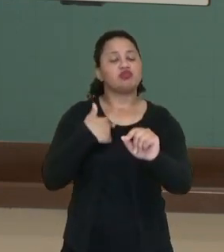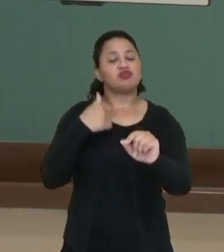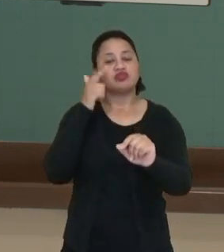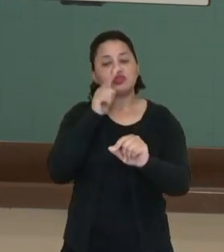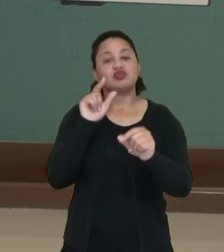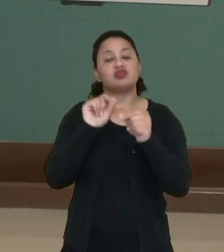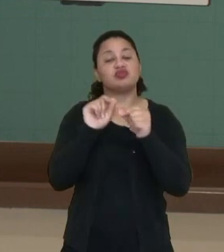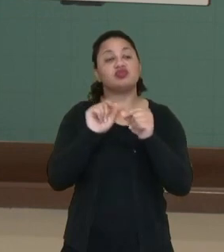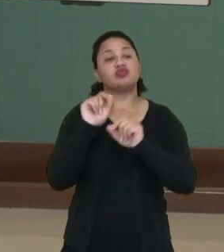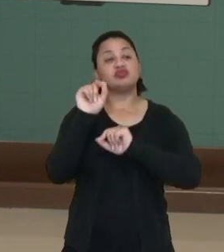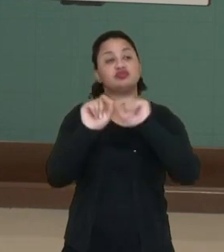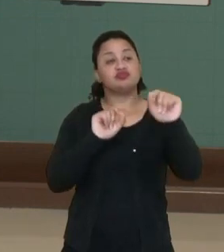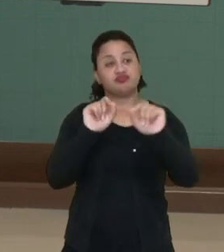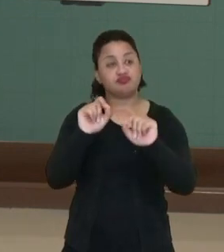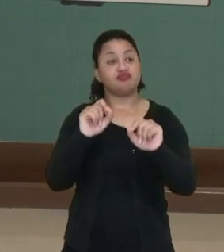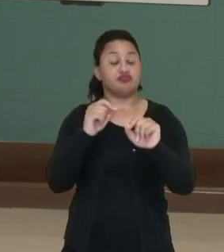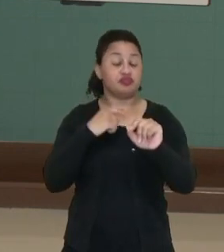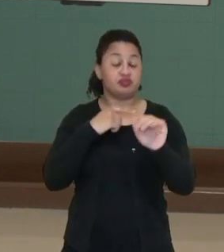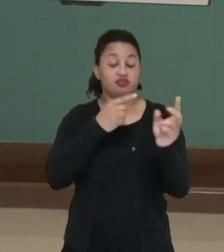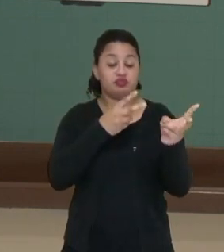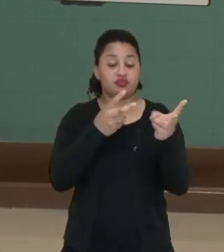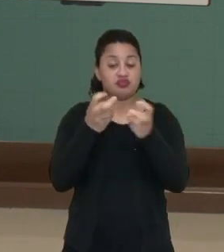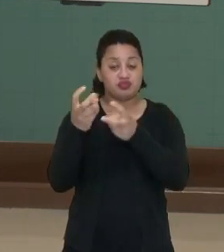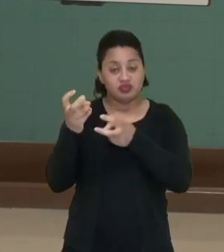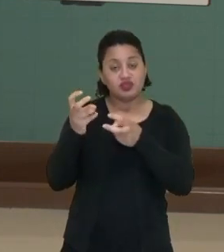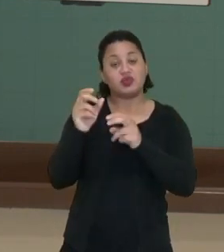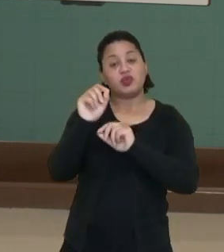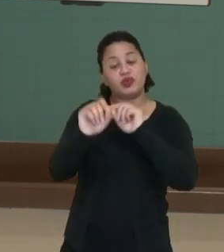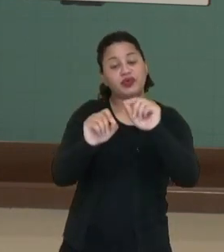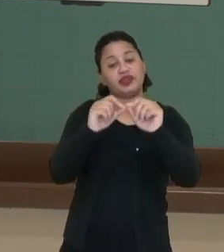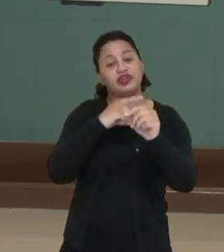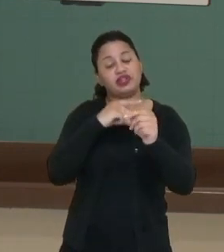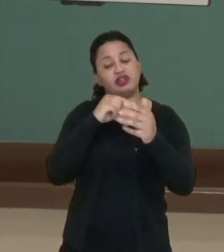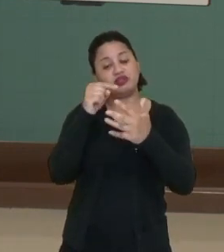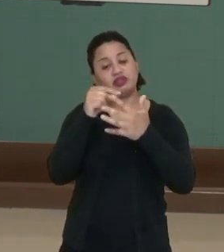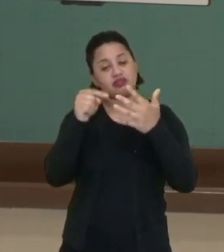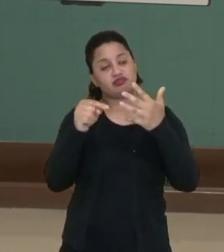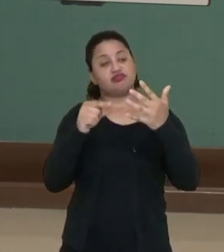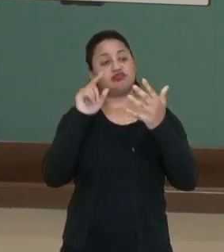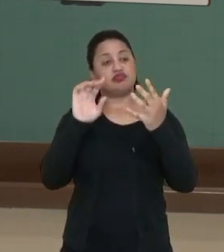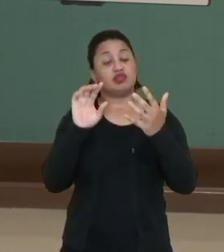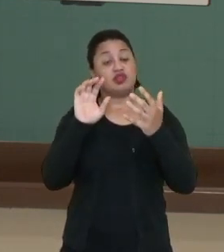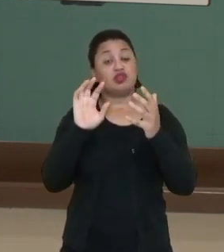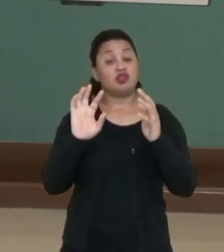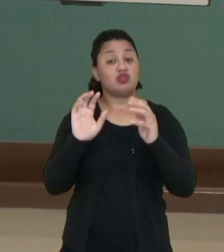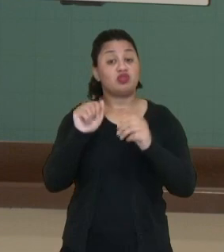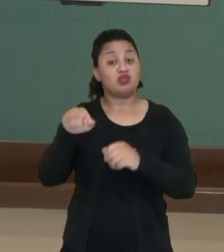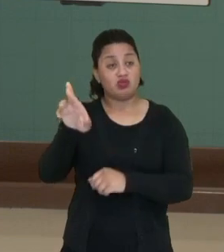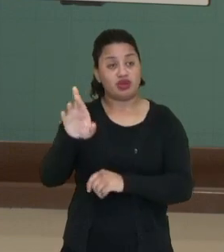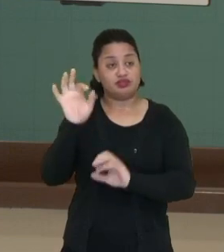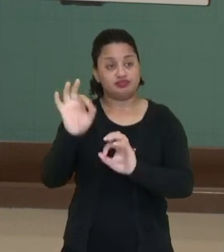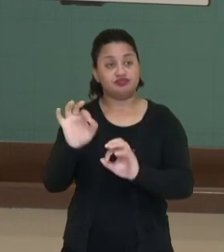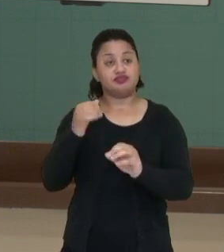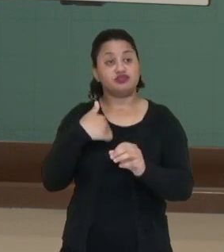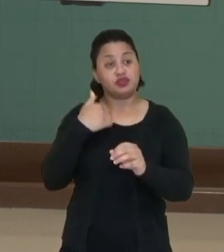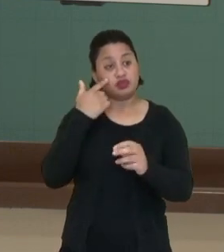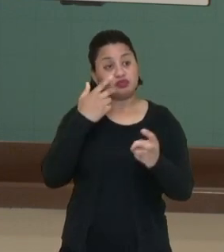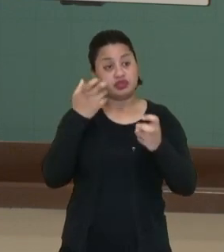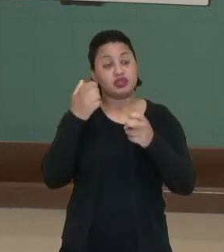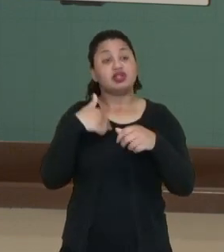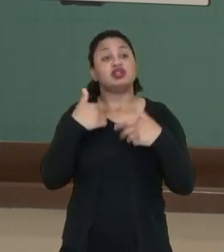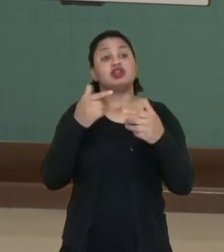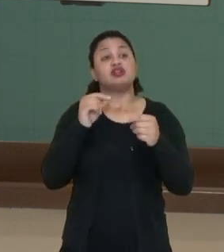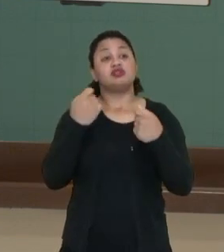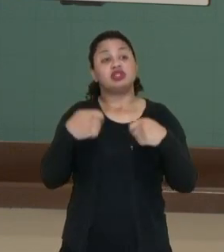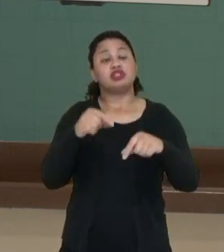fazer o quê, né? Nós vamos identificar os componentes do ar nesse experimento. Bora lá? Vamos identificar então, e para isso o que